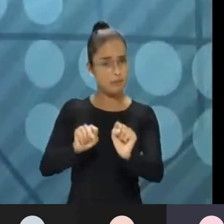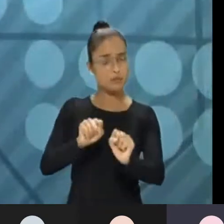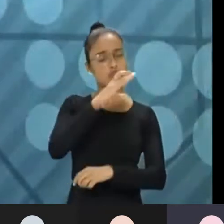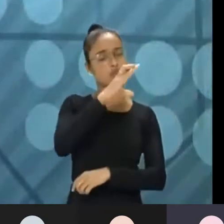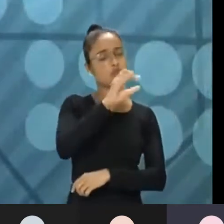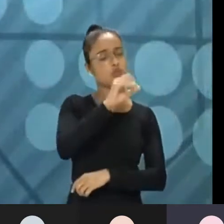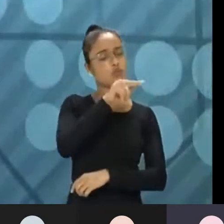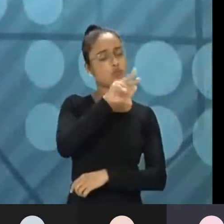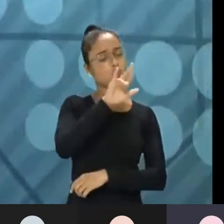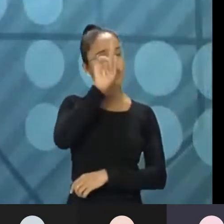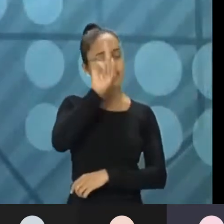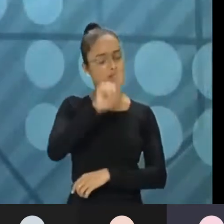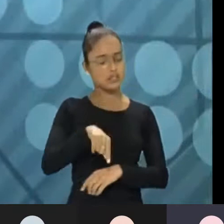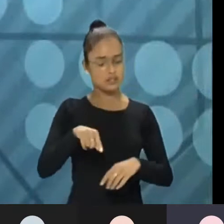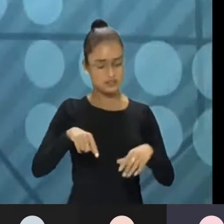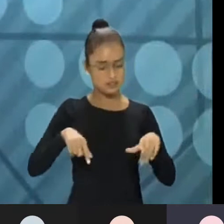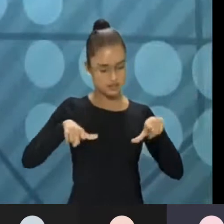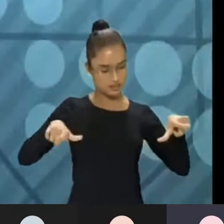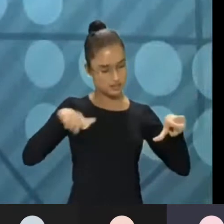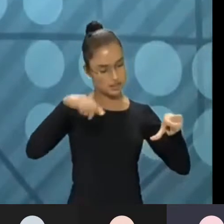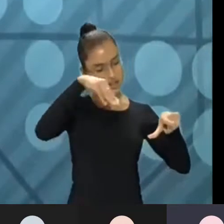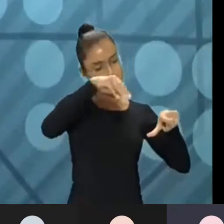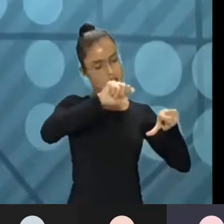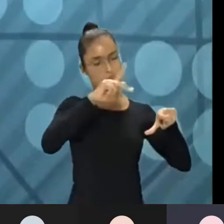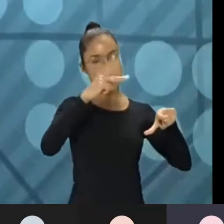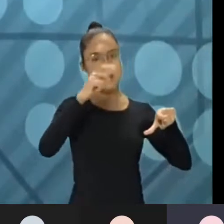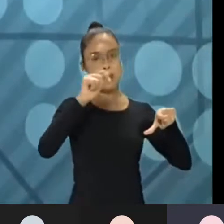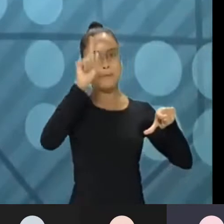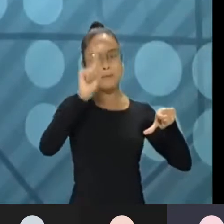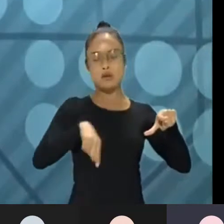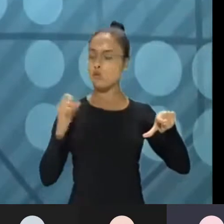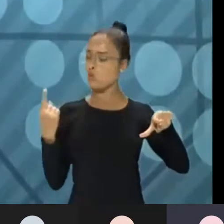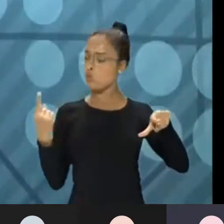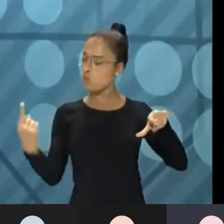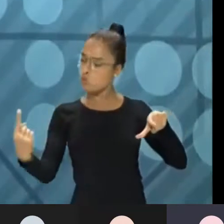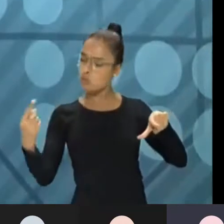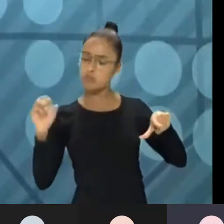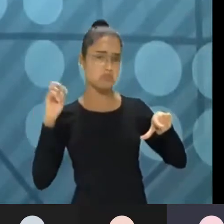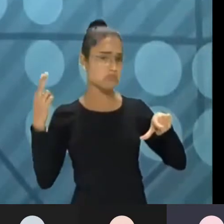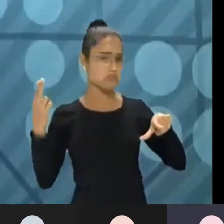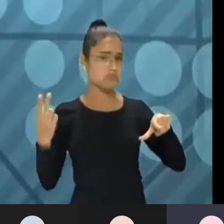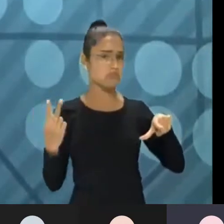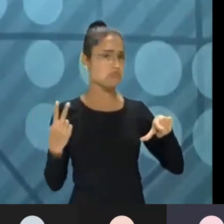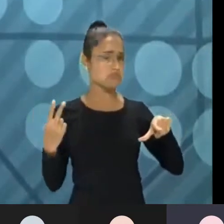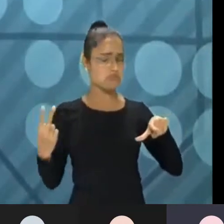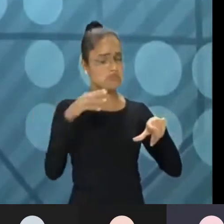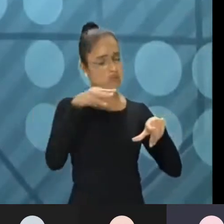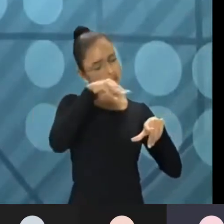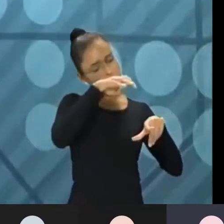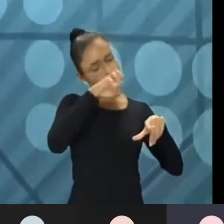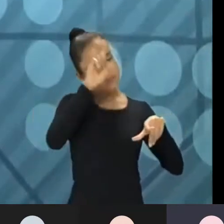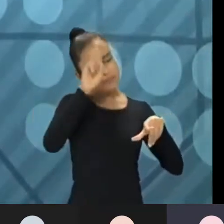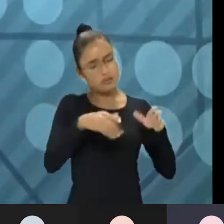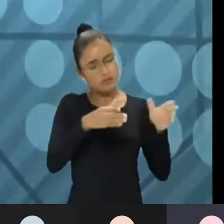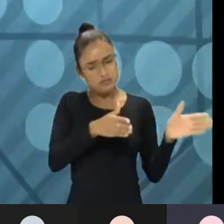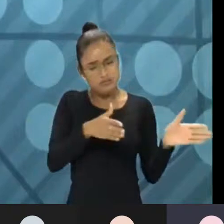malha isométrica, você pode utilizar a unidade como uma unidade inteira, ou unidade como meio,